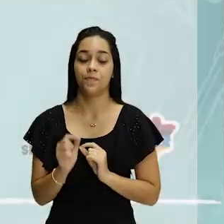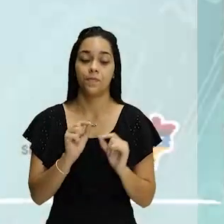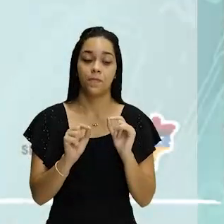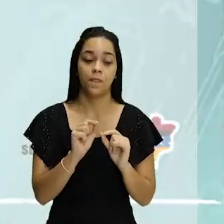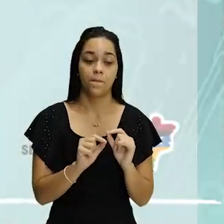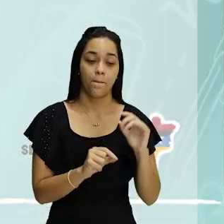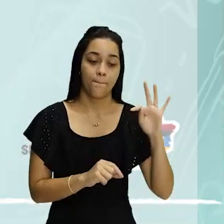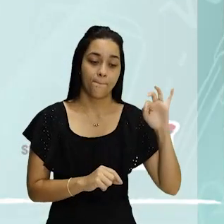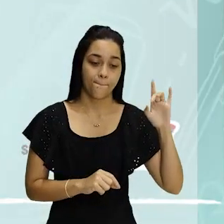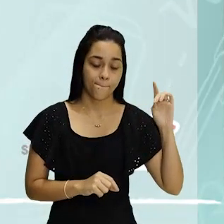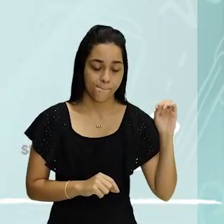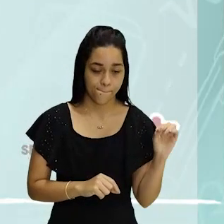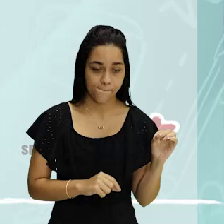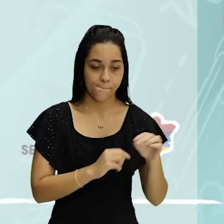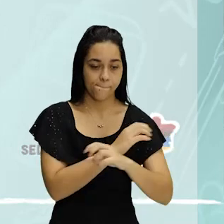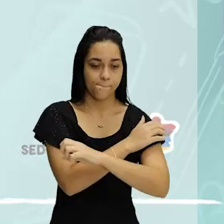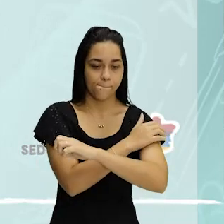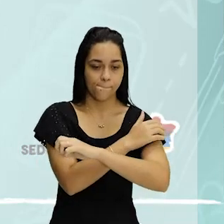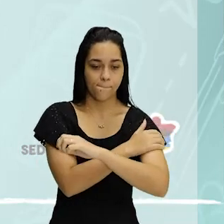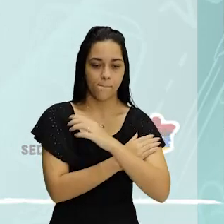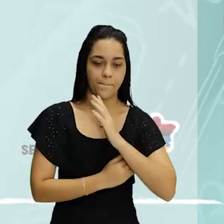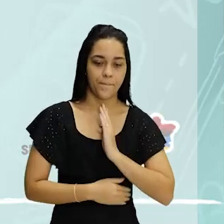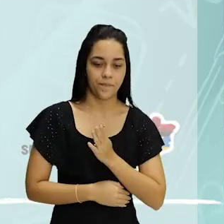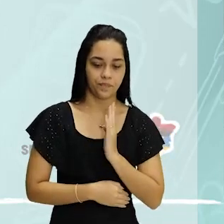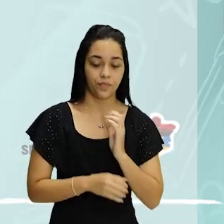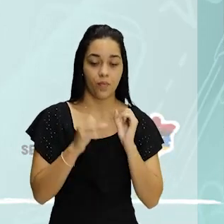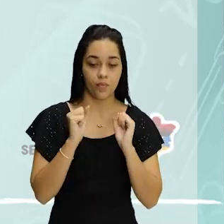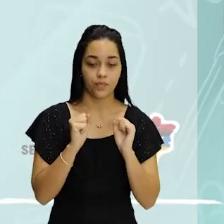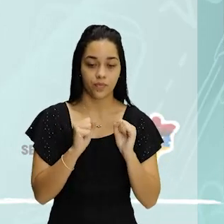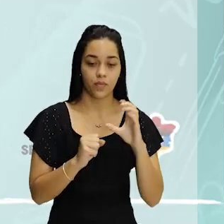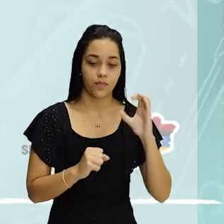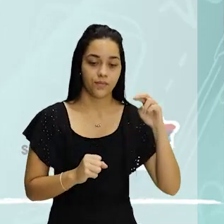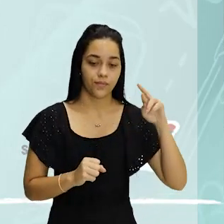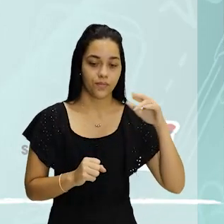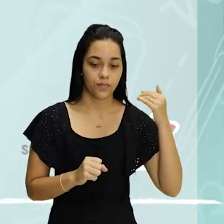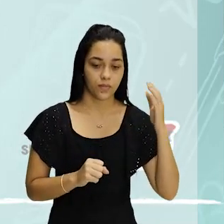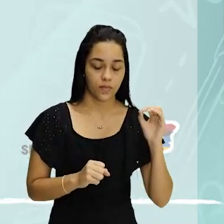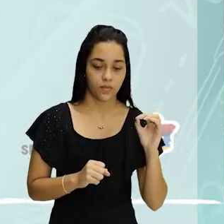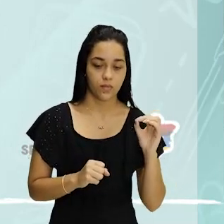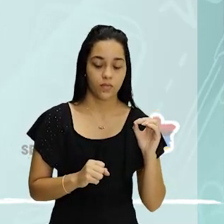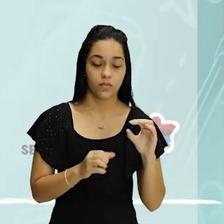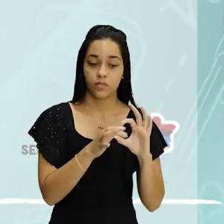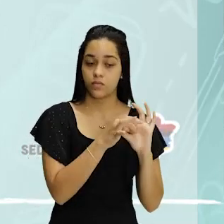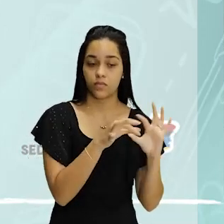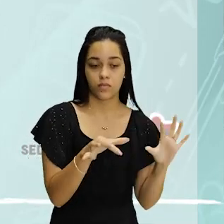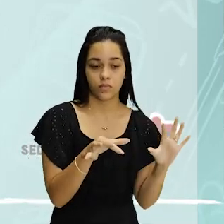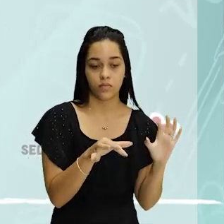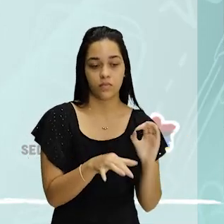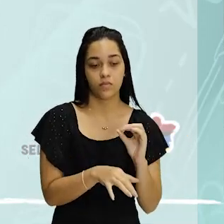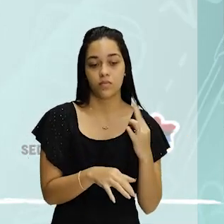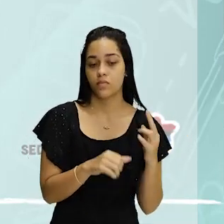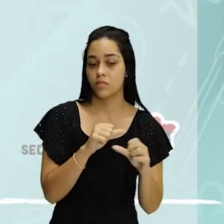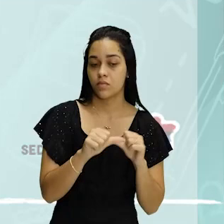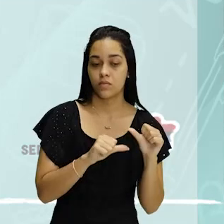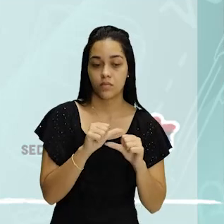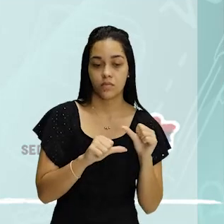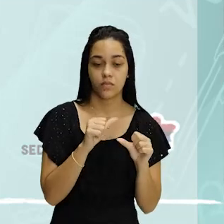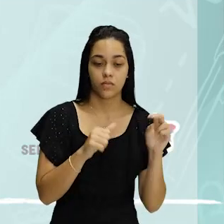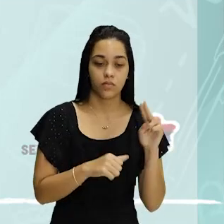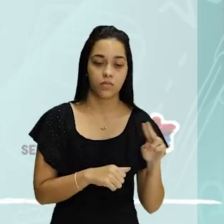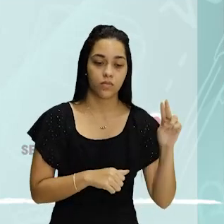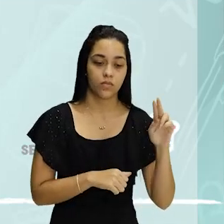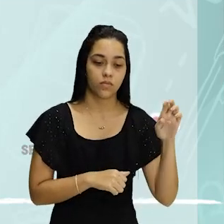tecido muscular estriado cardíaco pode ser de contração involuntária. Não